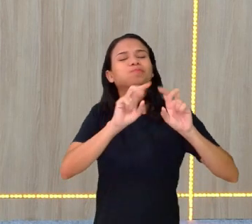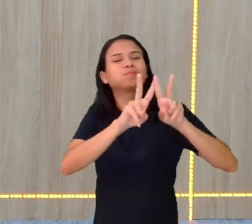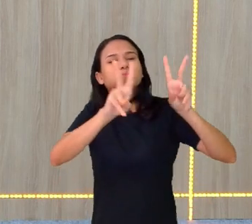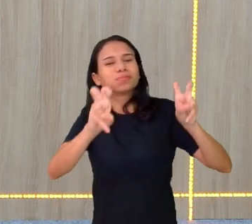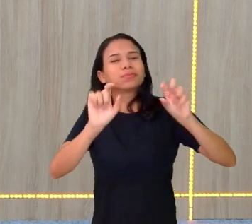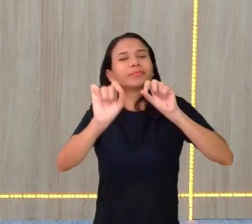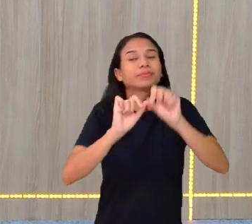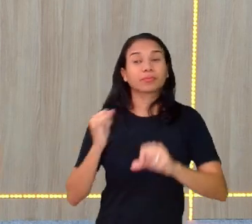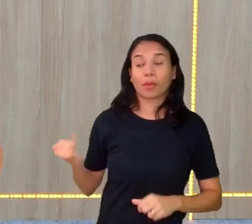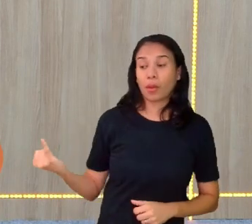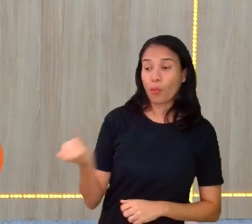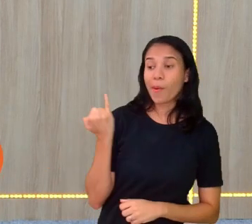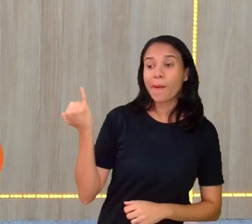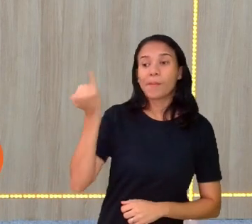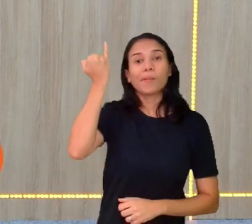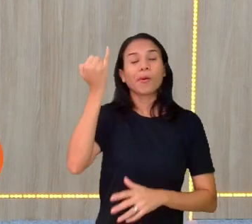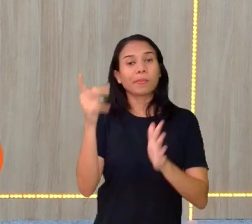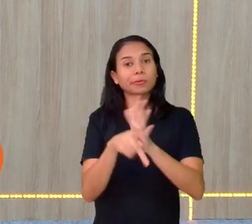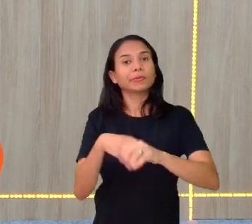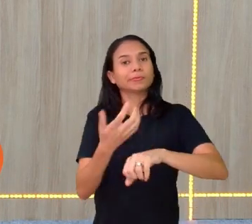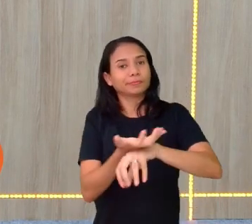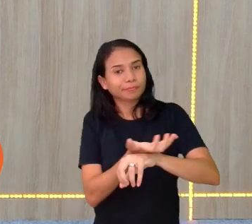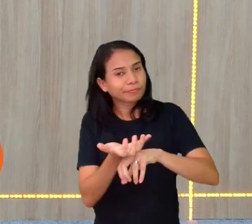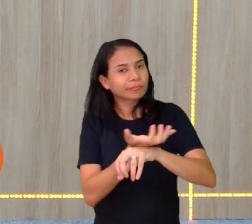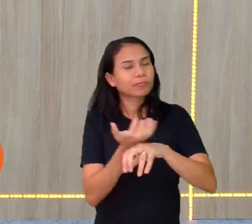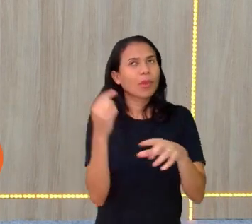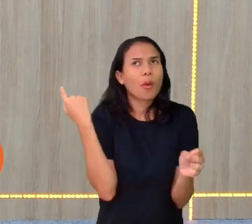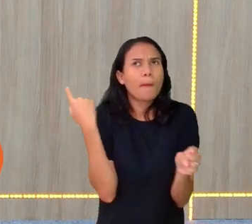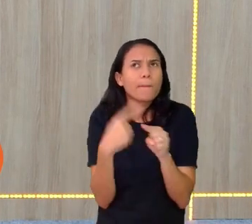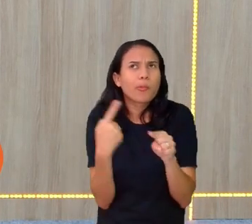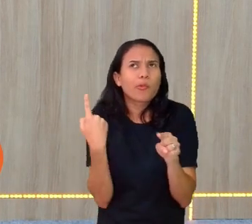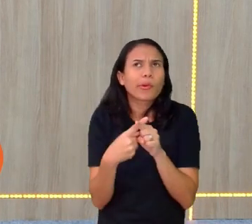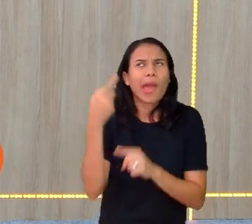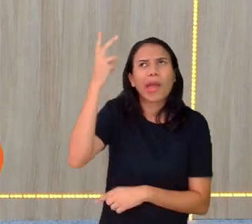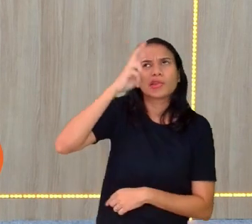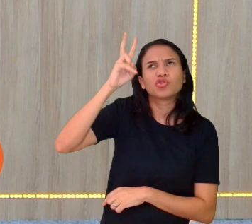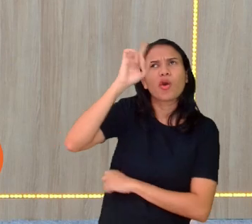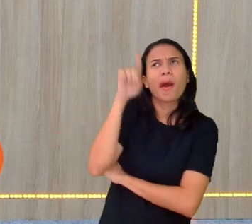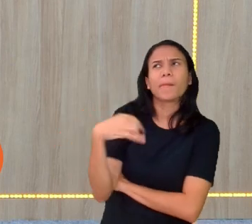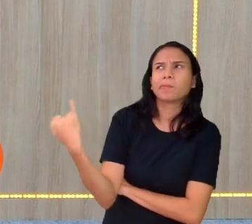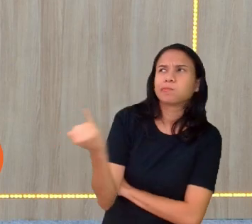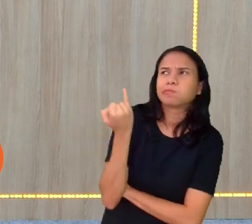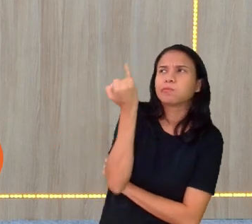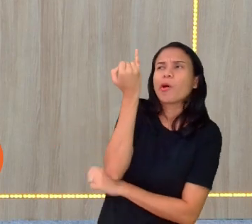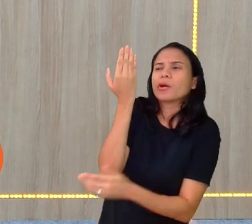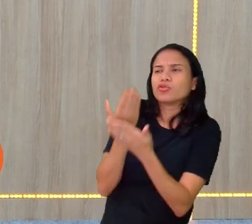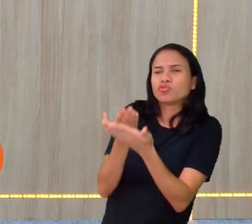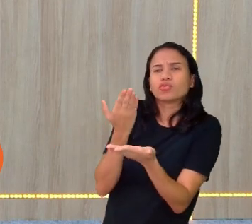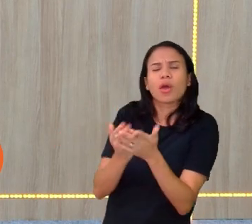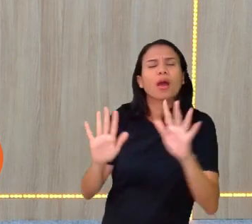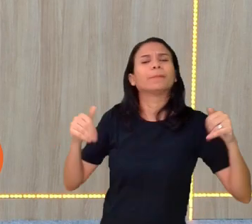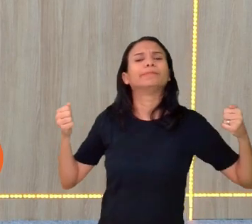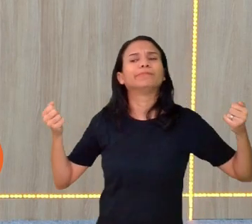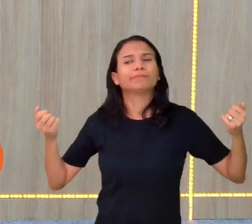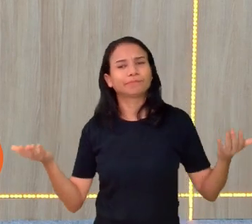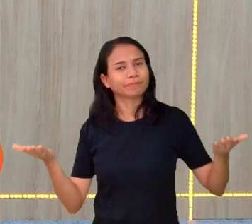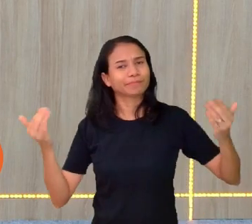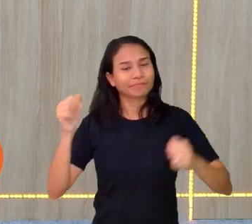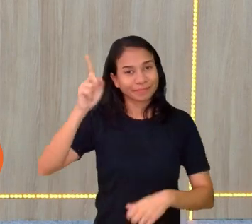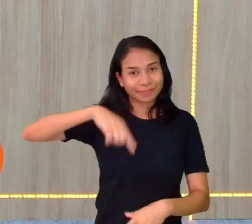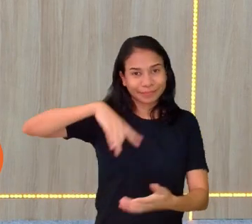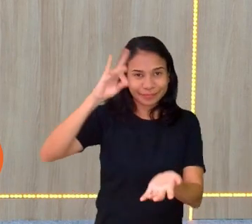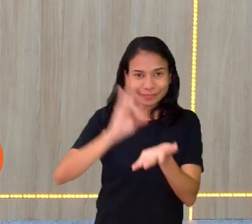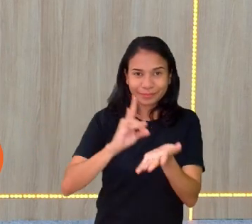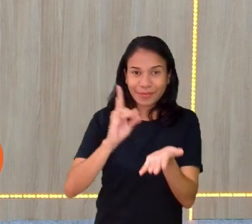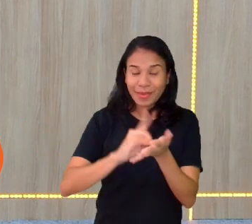da importância dessa disciplina, né? Por que a história é tão importante, estudar a história é tão importante, não é